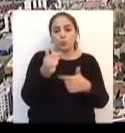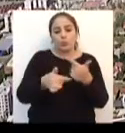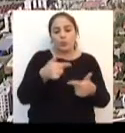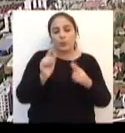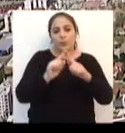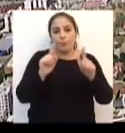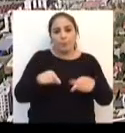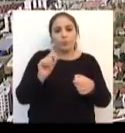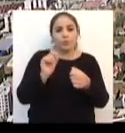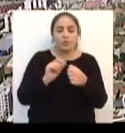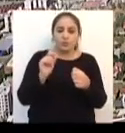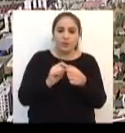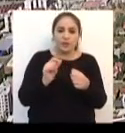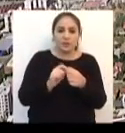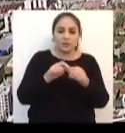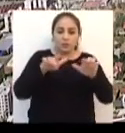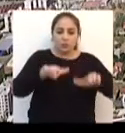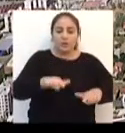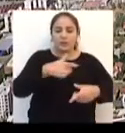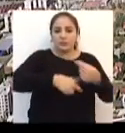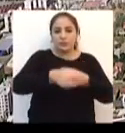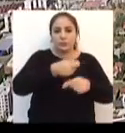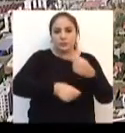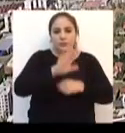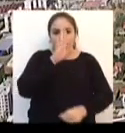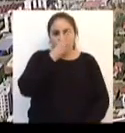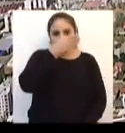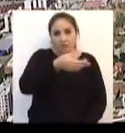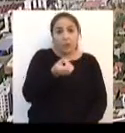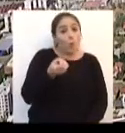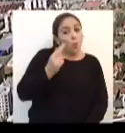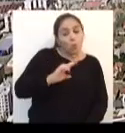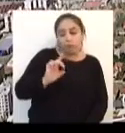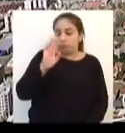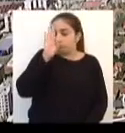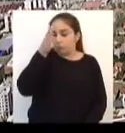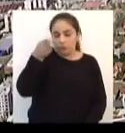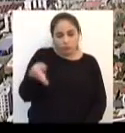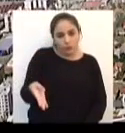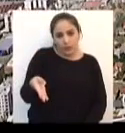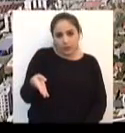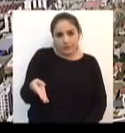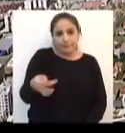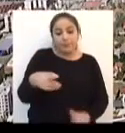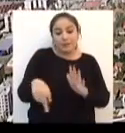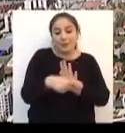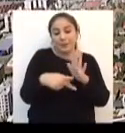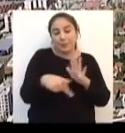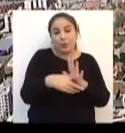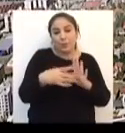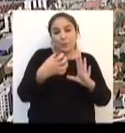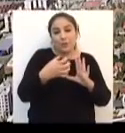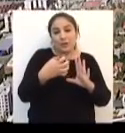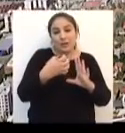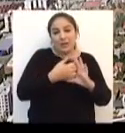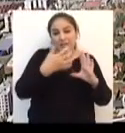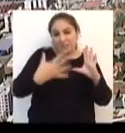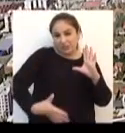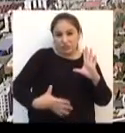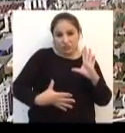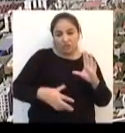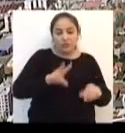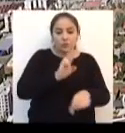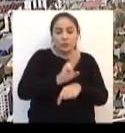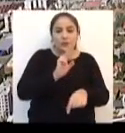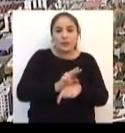seja afetado em órgãos da administração direta ou indireta. A medida tem caráter preventivo e é uma